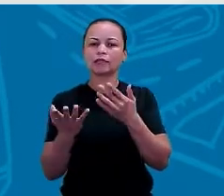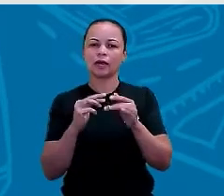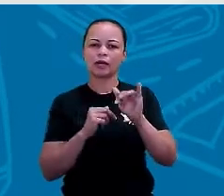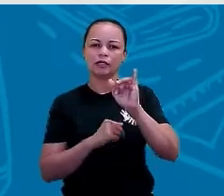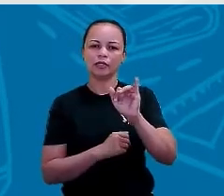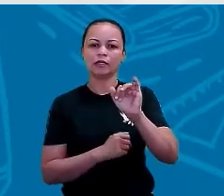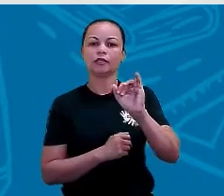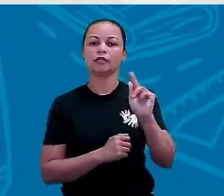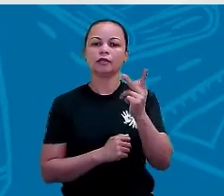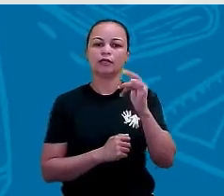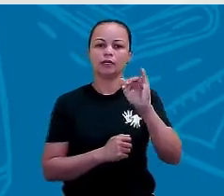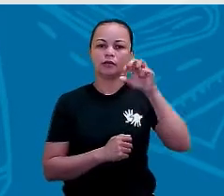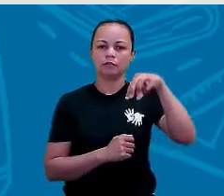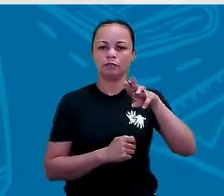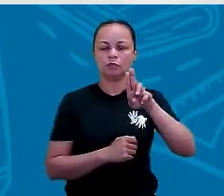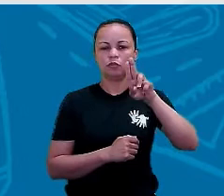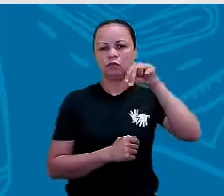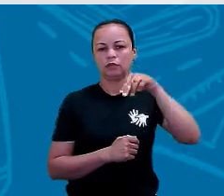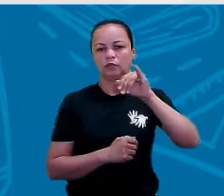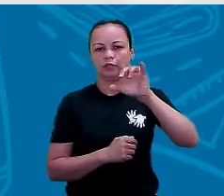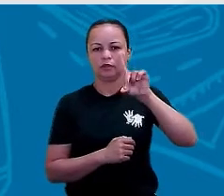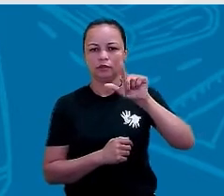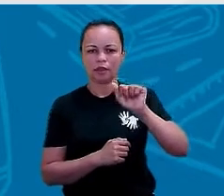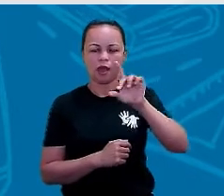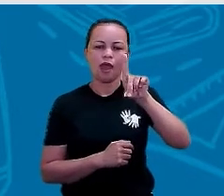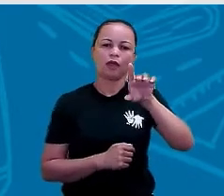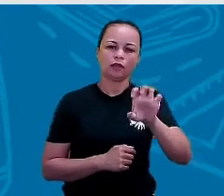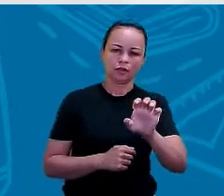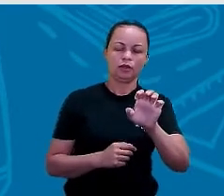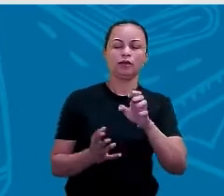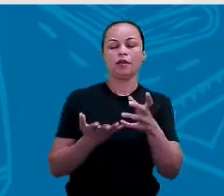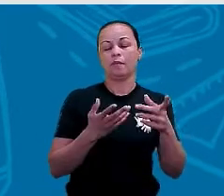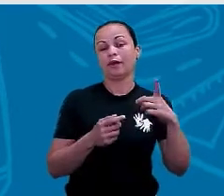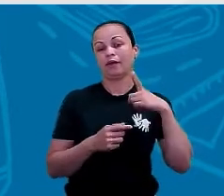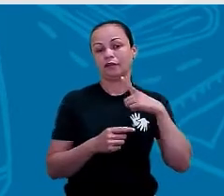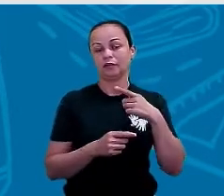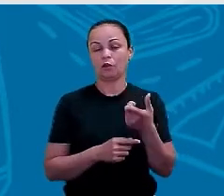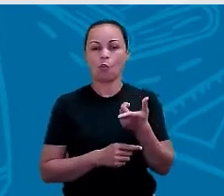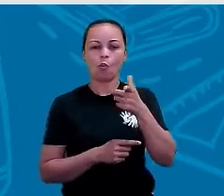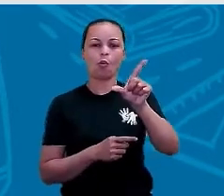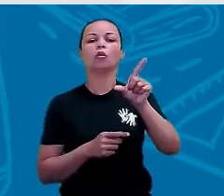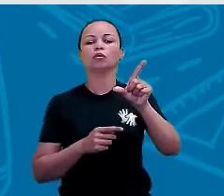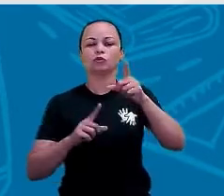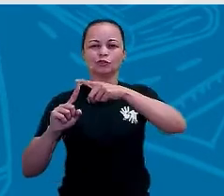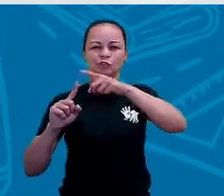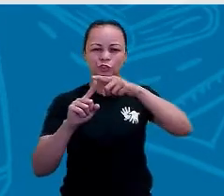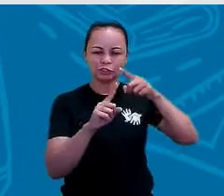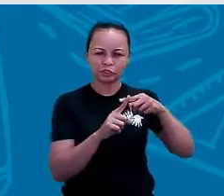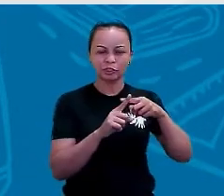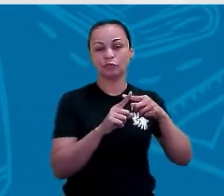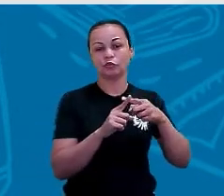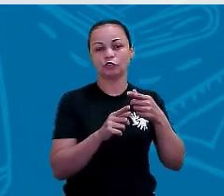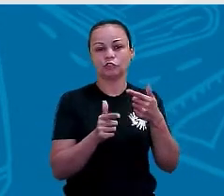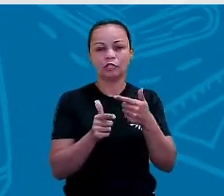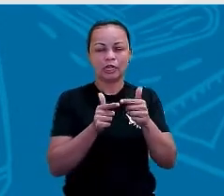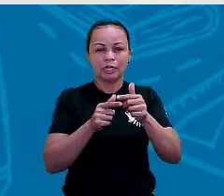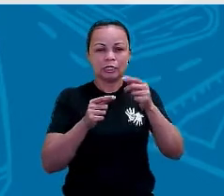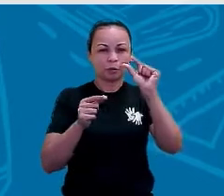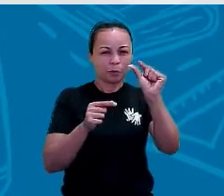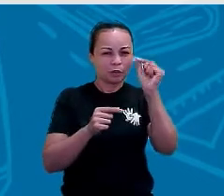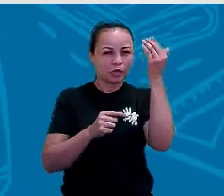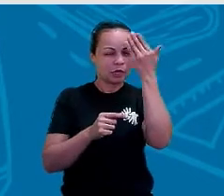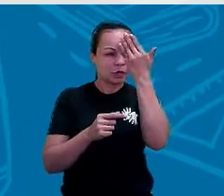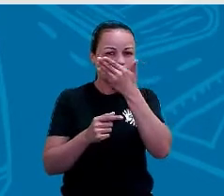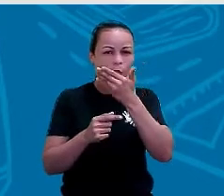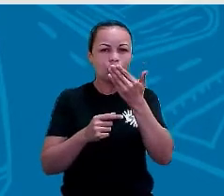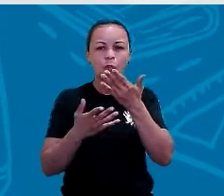de imunidade, tá certo? Para que outros tipos de micro-organismos prejudiciais não venham causar danos